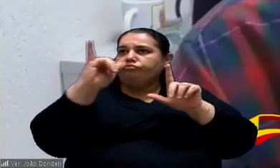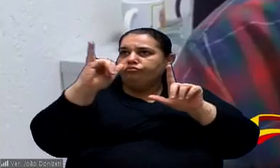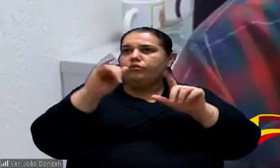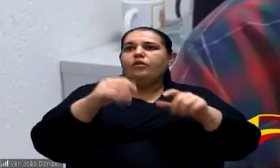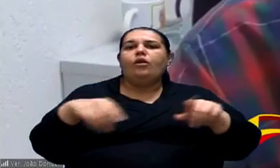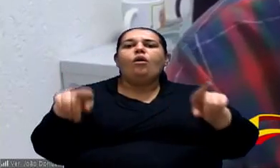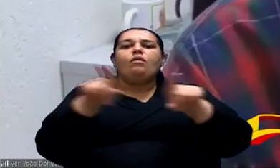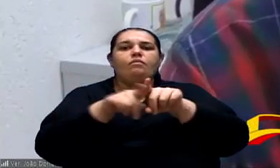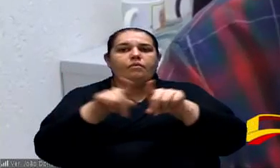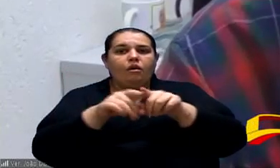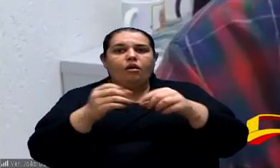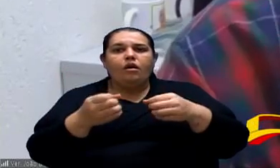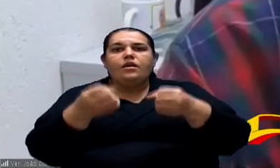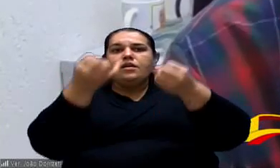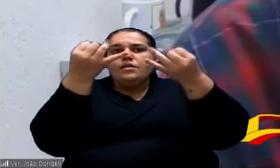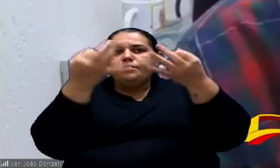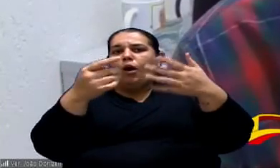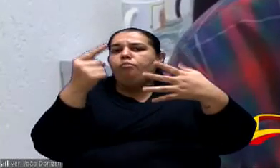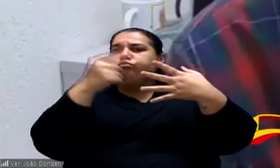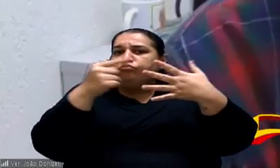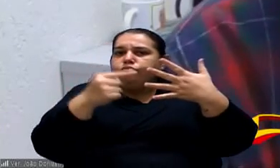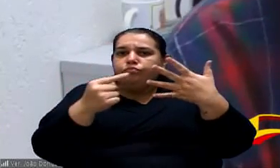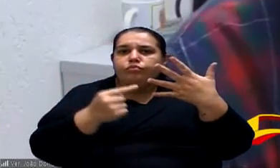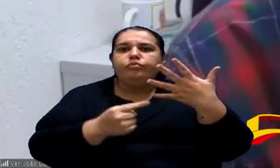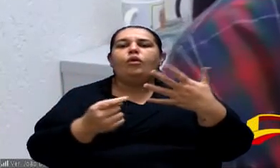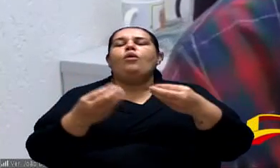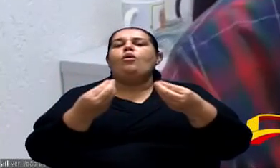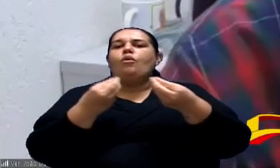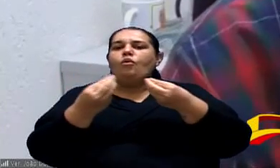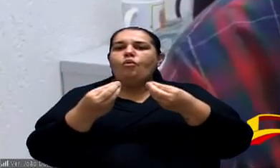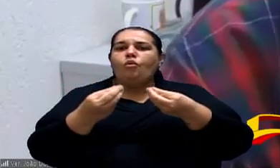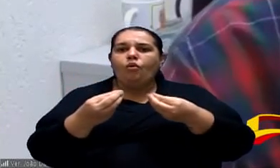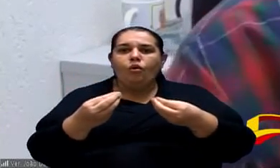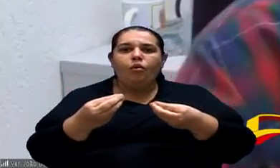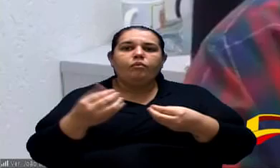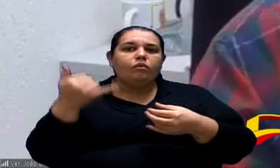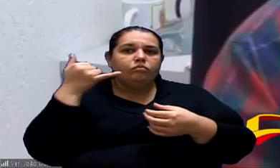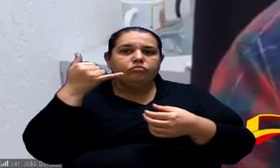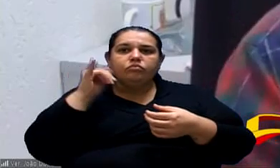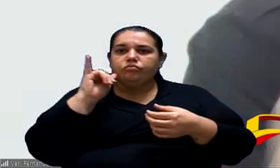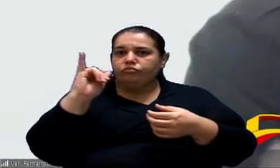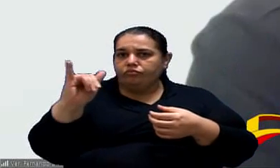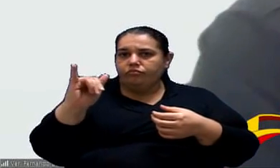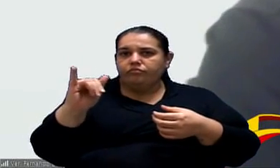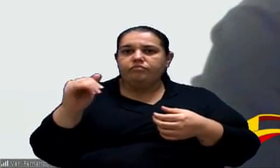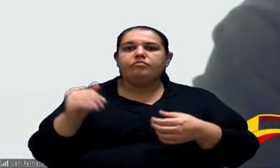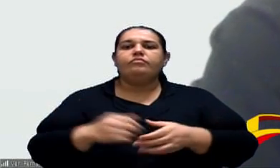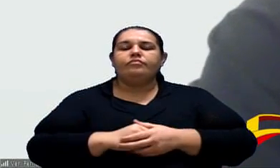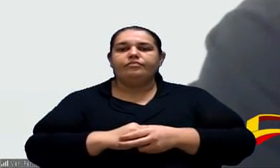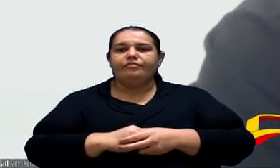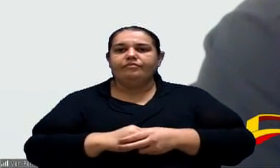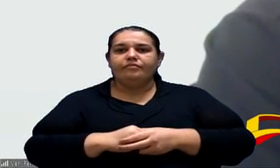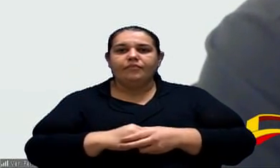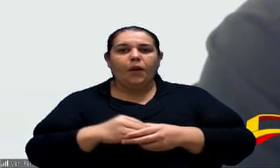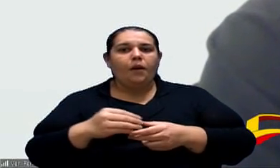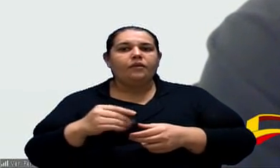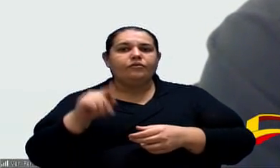tem que recorrer para denunciar o abuso do banco. Ótima ideia. O senhor está com a pele boa,